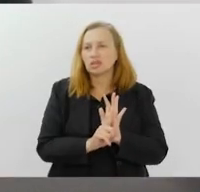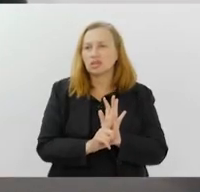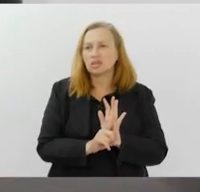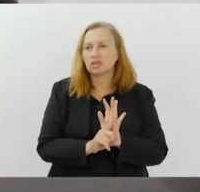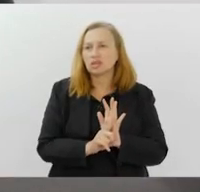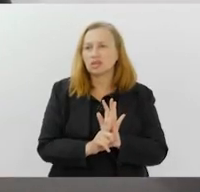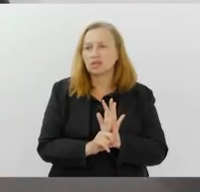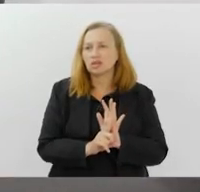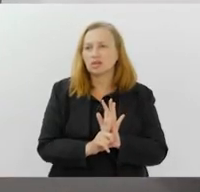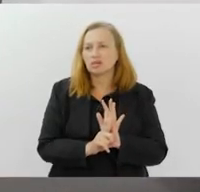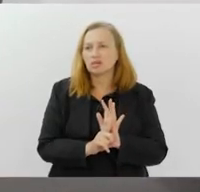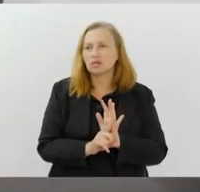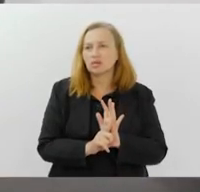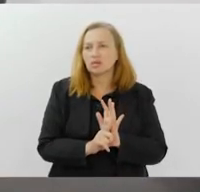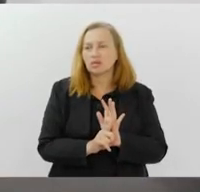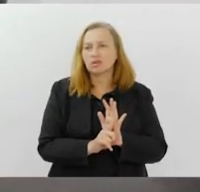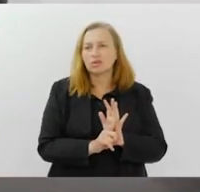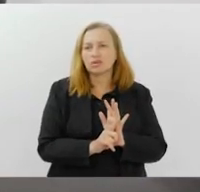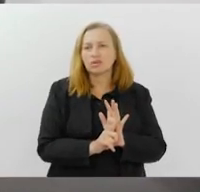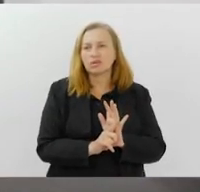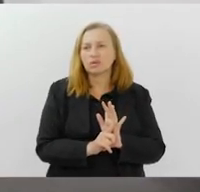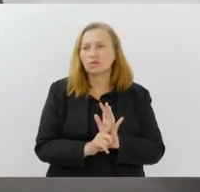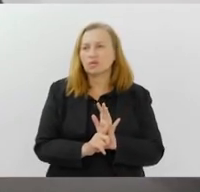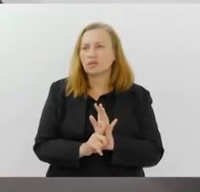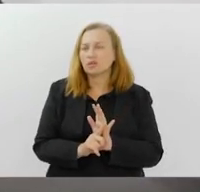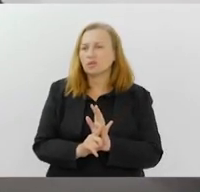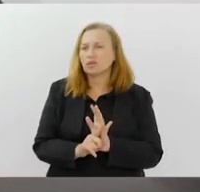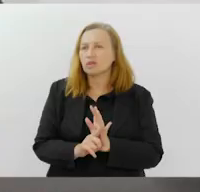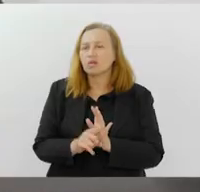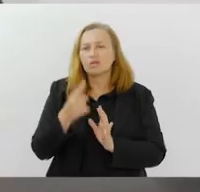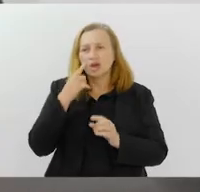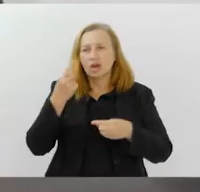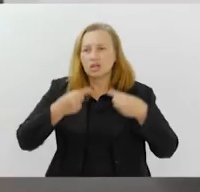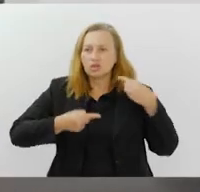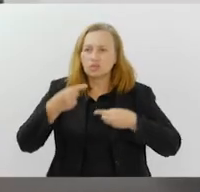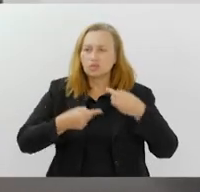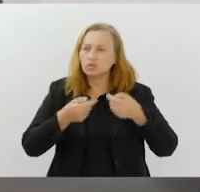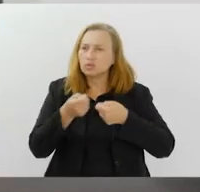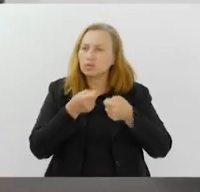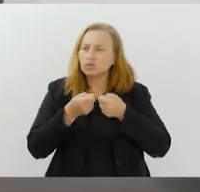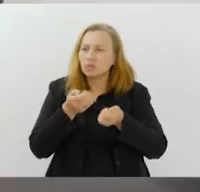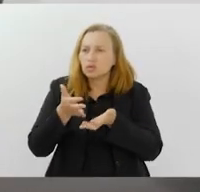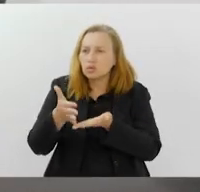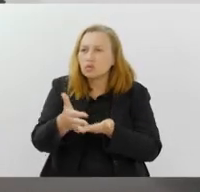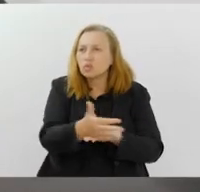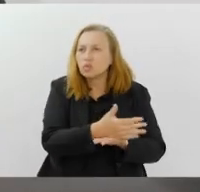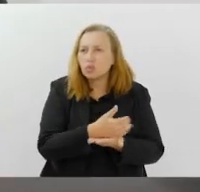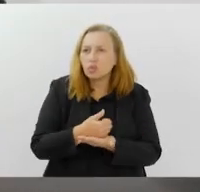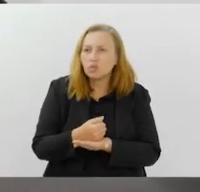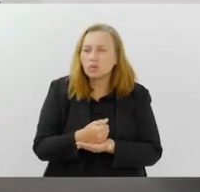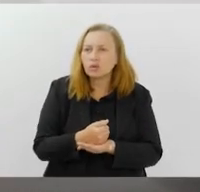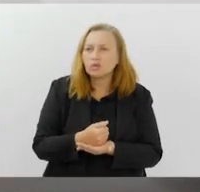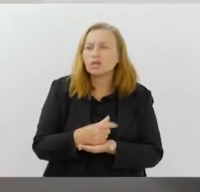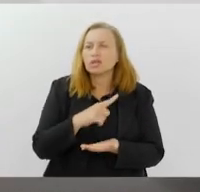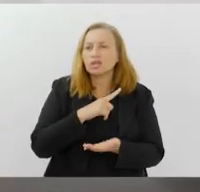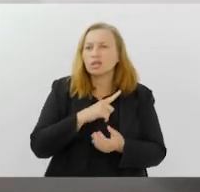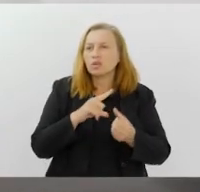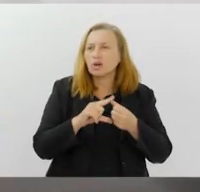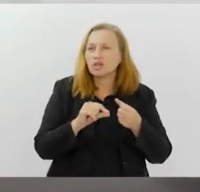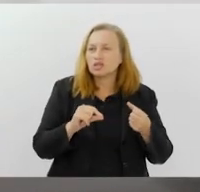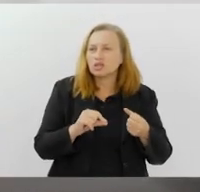tenta começar a rondar o debate desse controle de dados e ter nela um artigo que